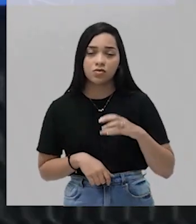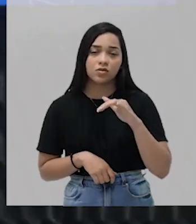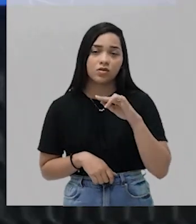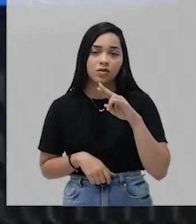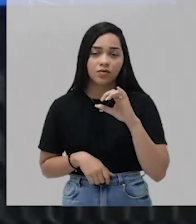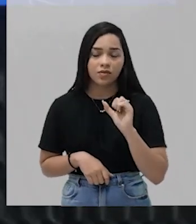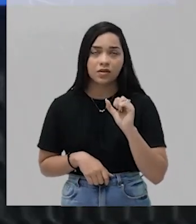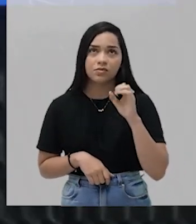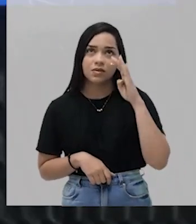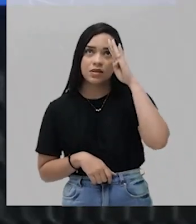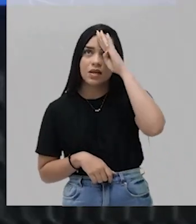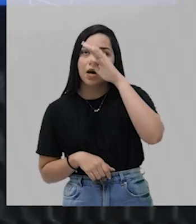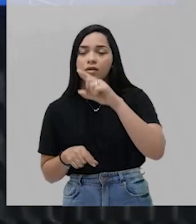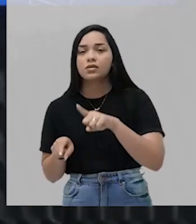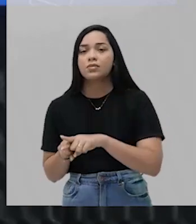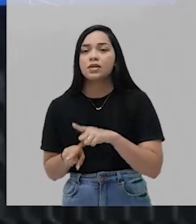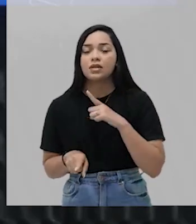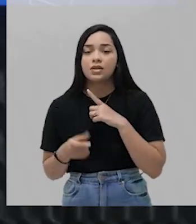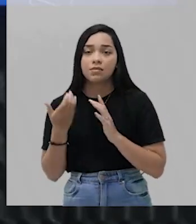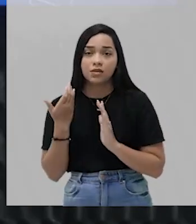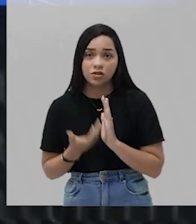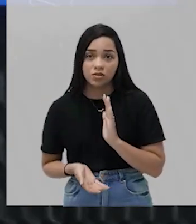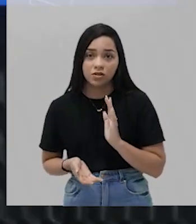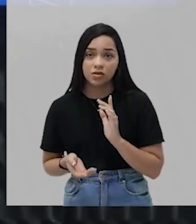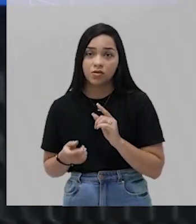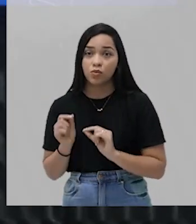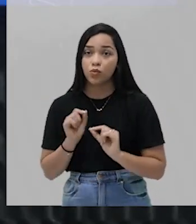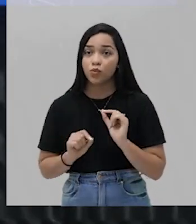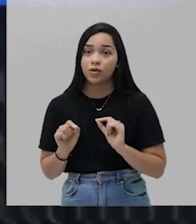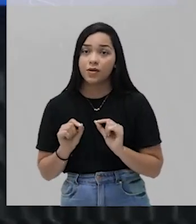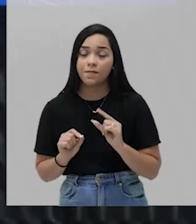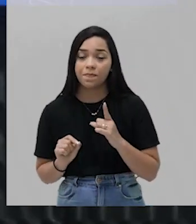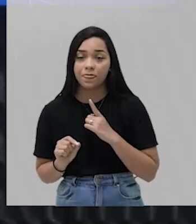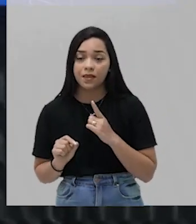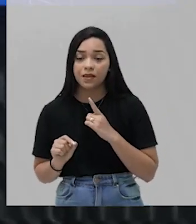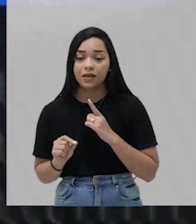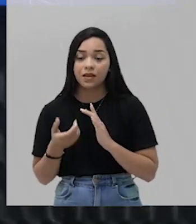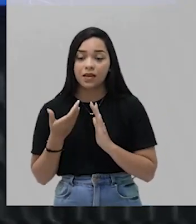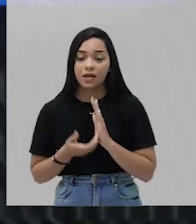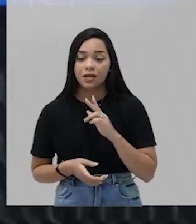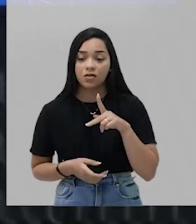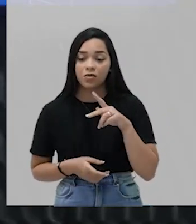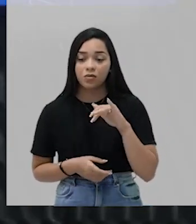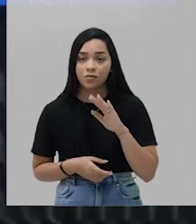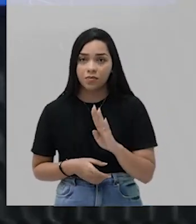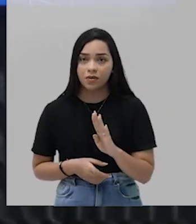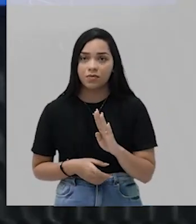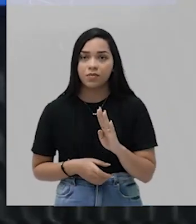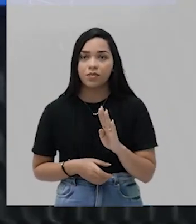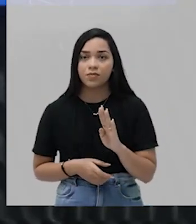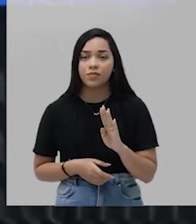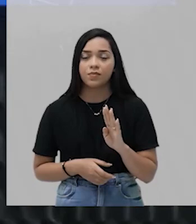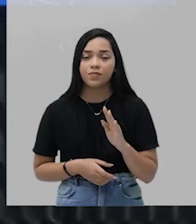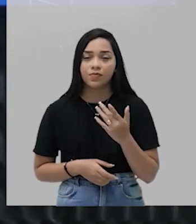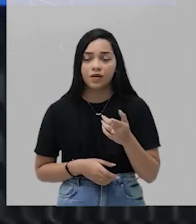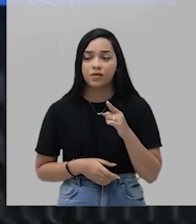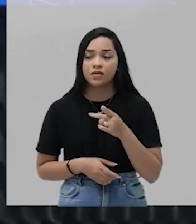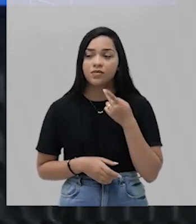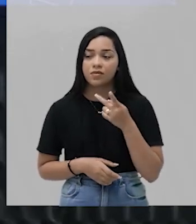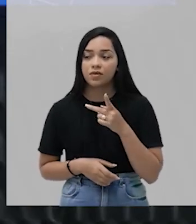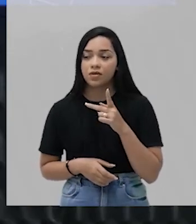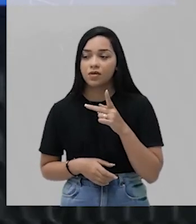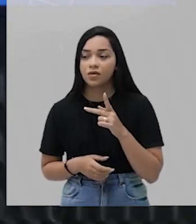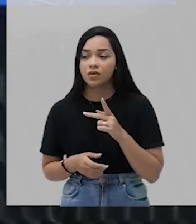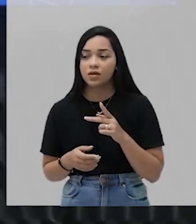militares. Uma década perdida por conta do quê? Da queda do PIB. Quando você fala de